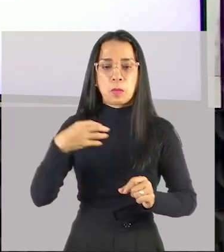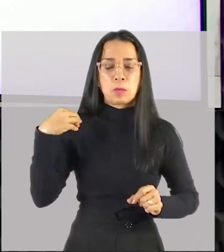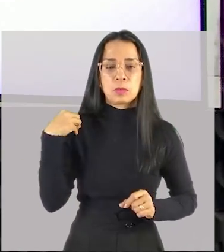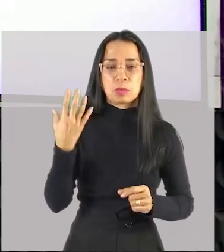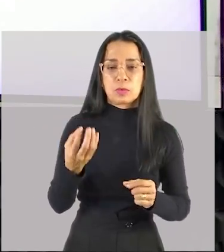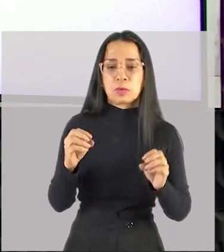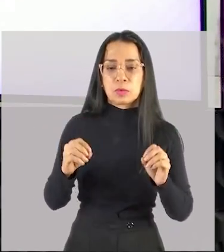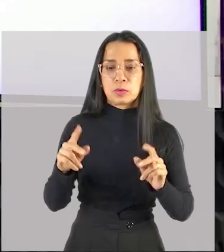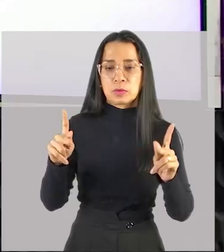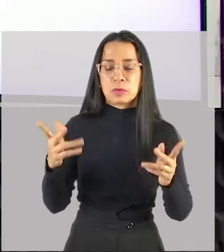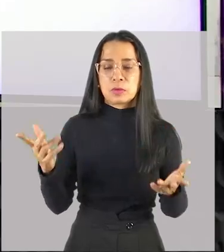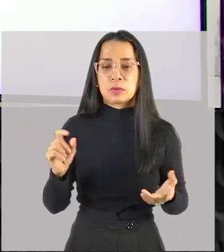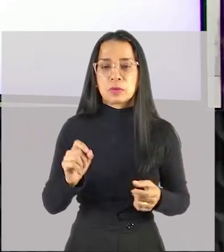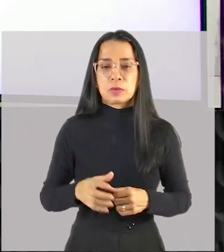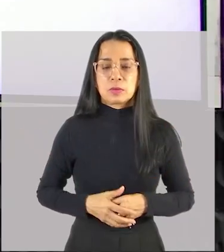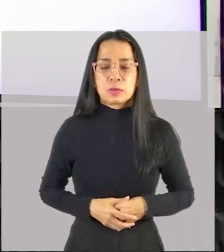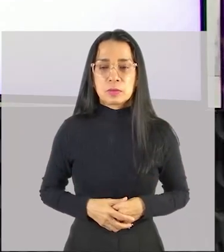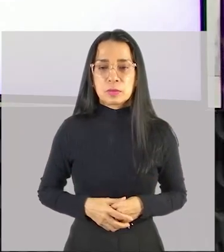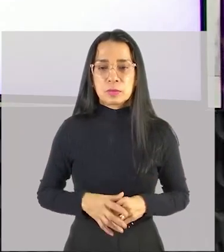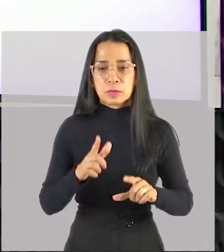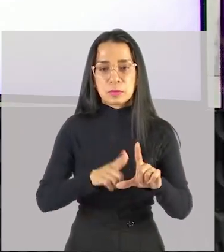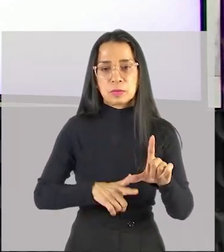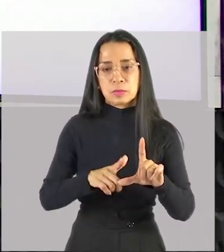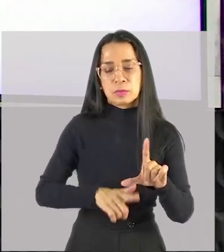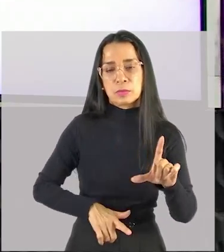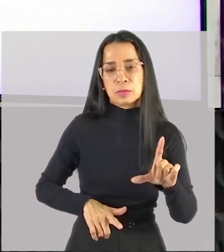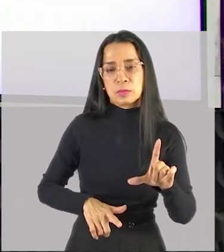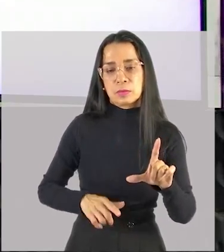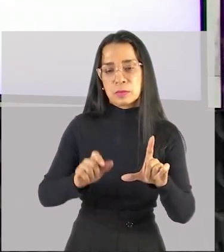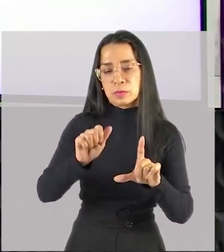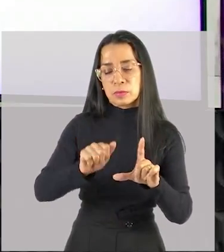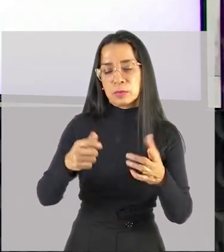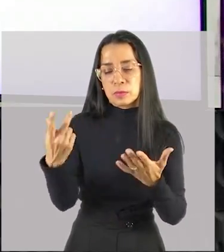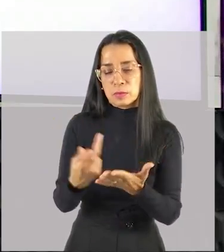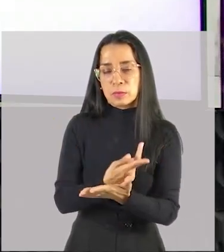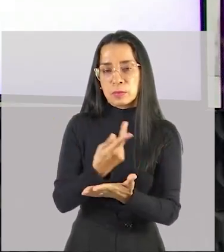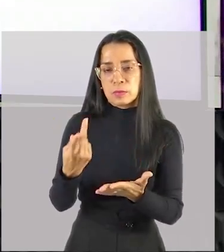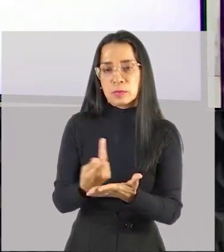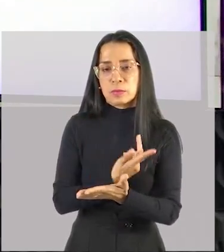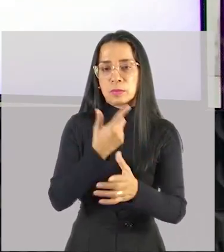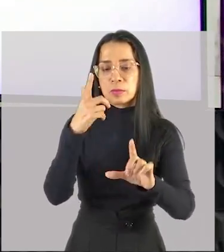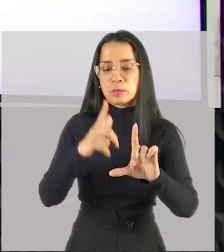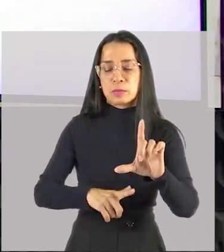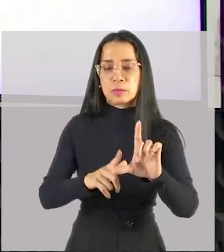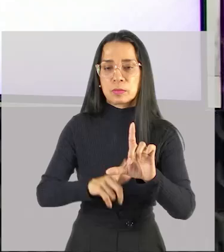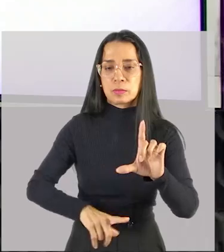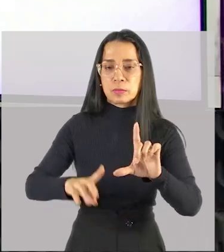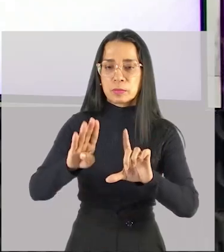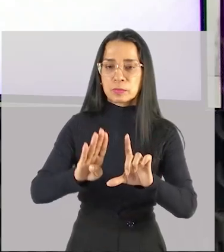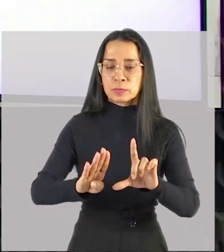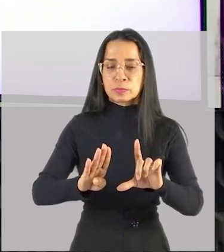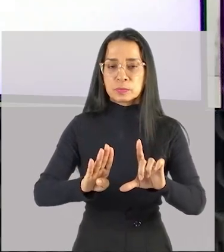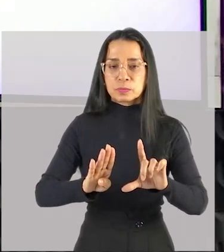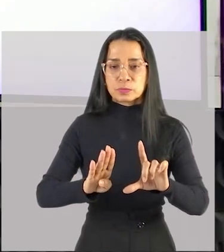Aristóteles. Beleza? Letra A gente já pode descartar de cara. Então vamos à letra B.